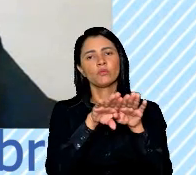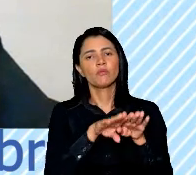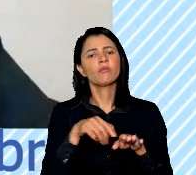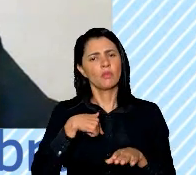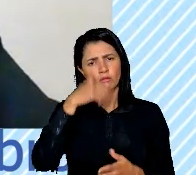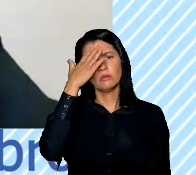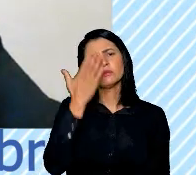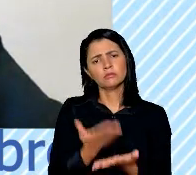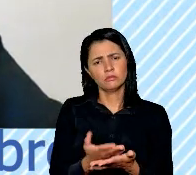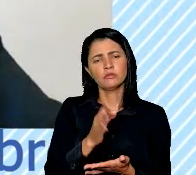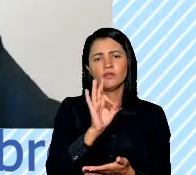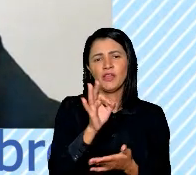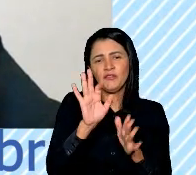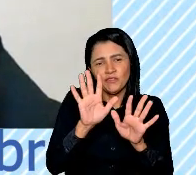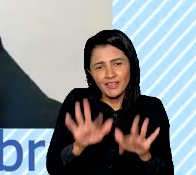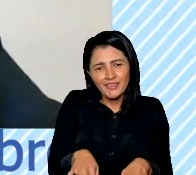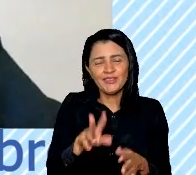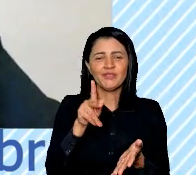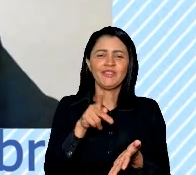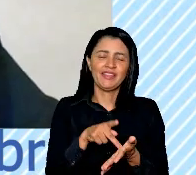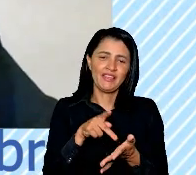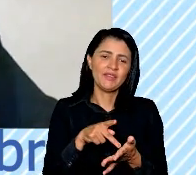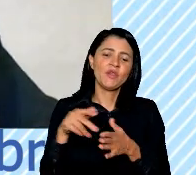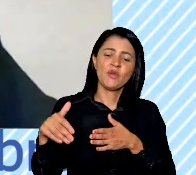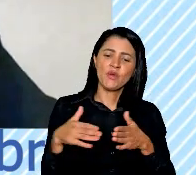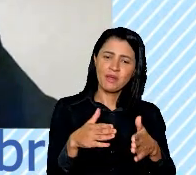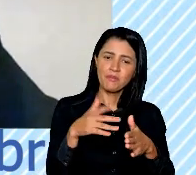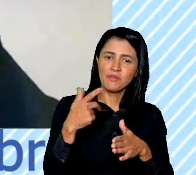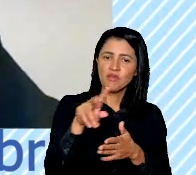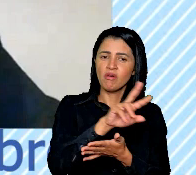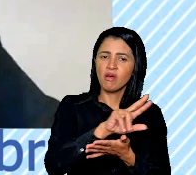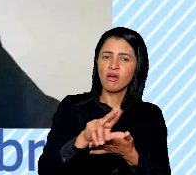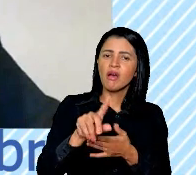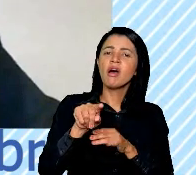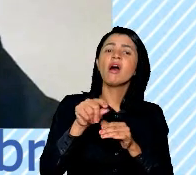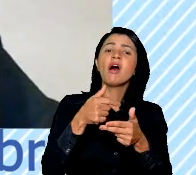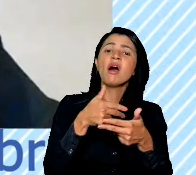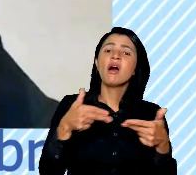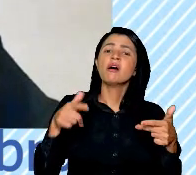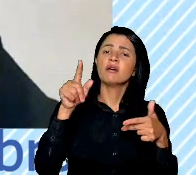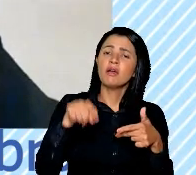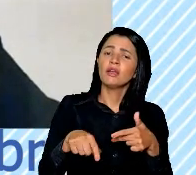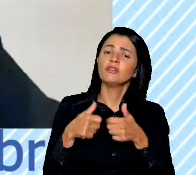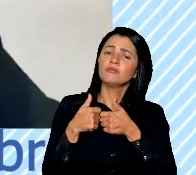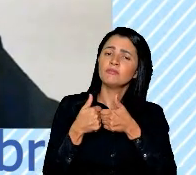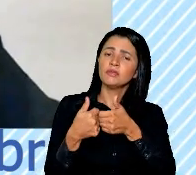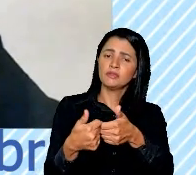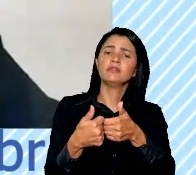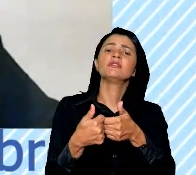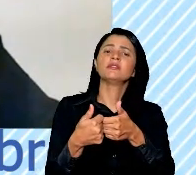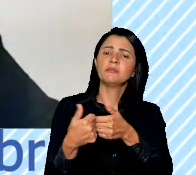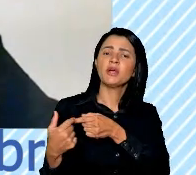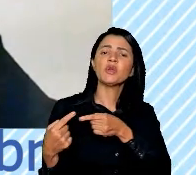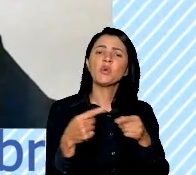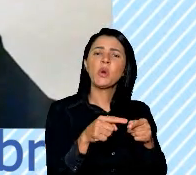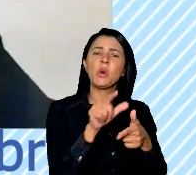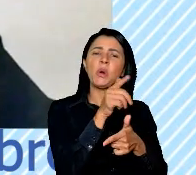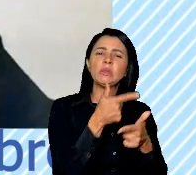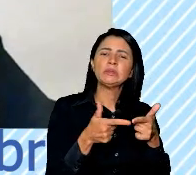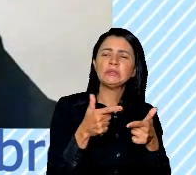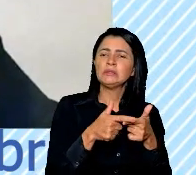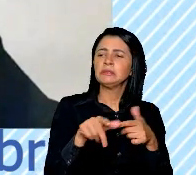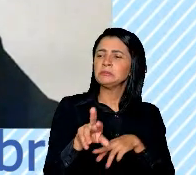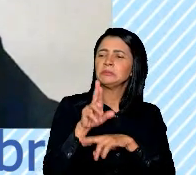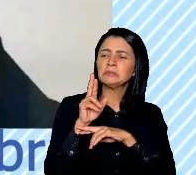e agora eu finalizo de verdade, que o caminho da diversidade é um dos caminhos que devemos seguir para combater a crise de